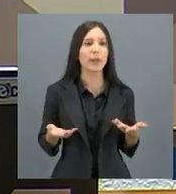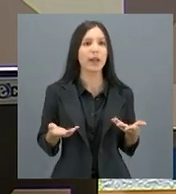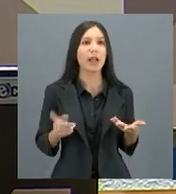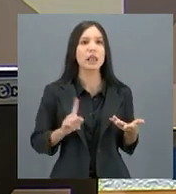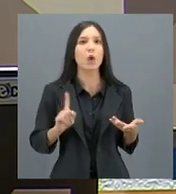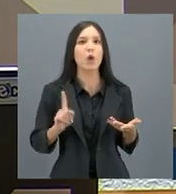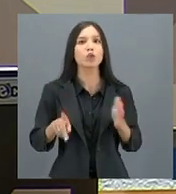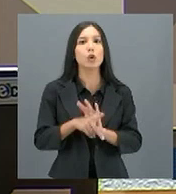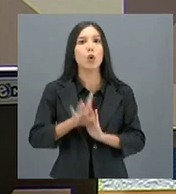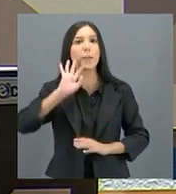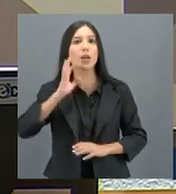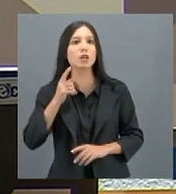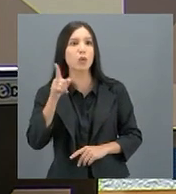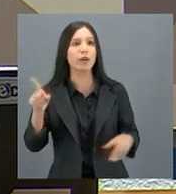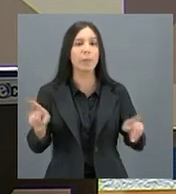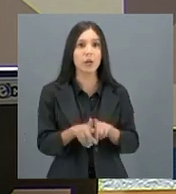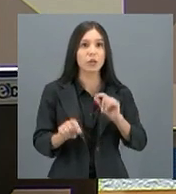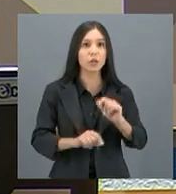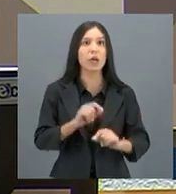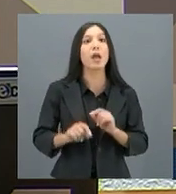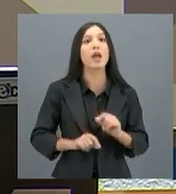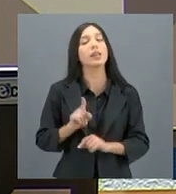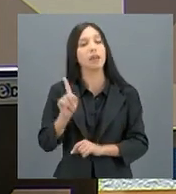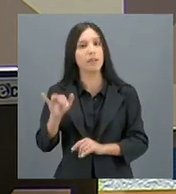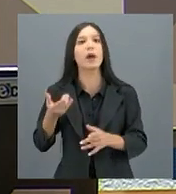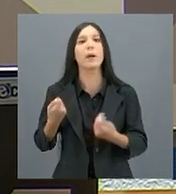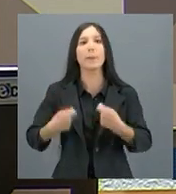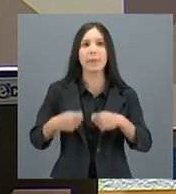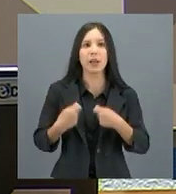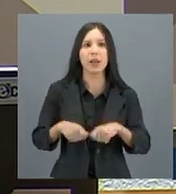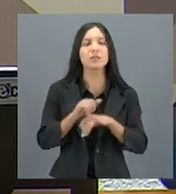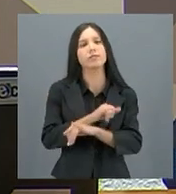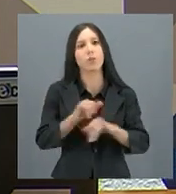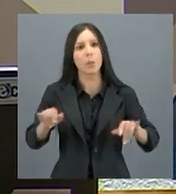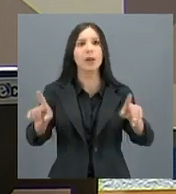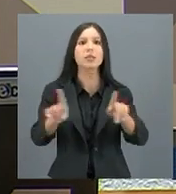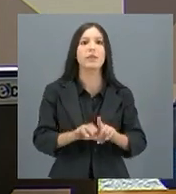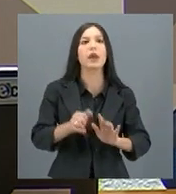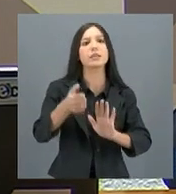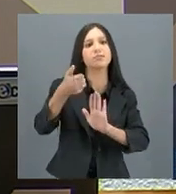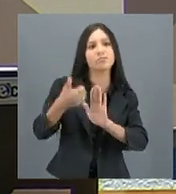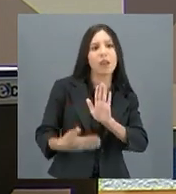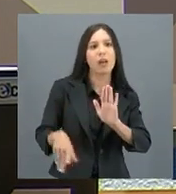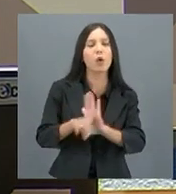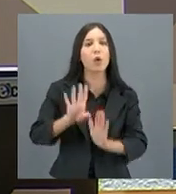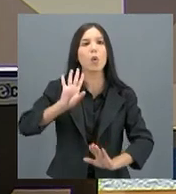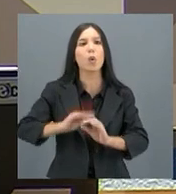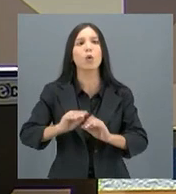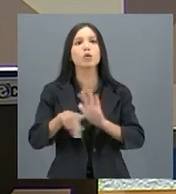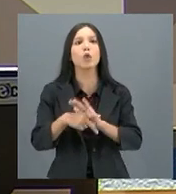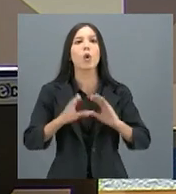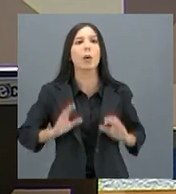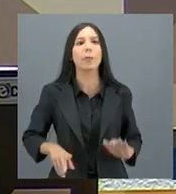não tomada de providências, mas que a corregedoria iria ter que ser cientificada dos fatos, iria relatar e depois concluir sobre o